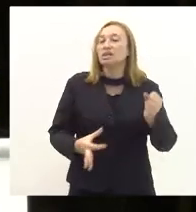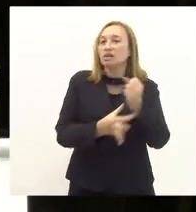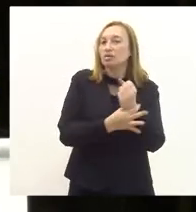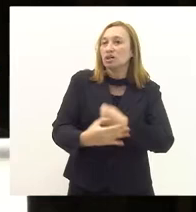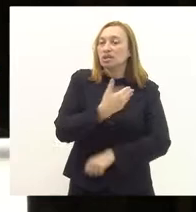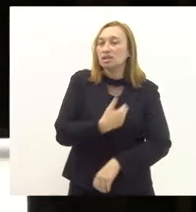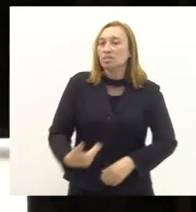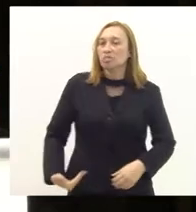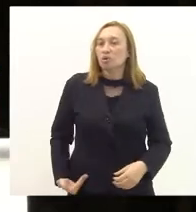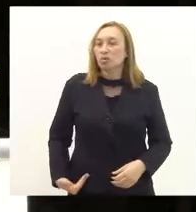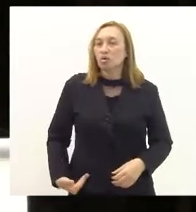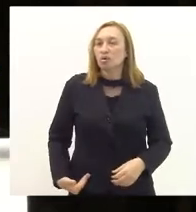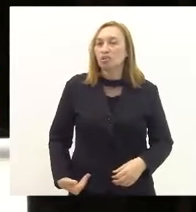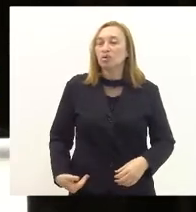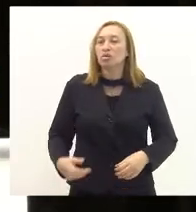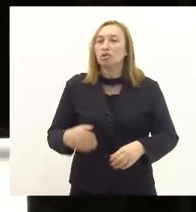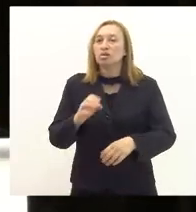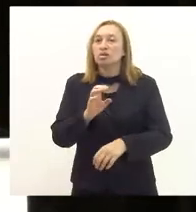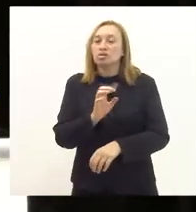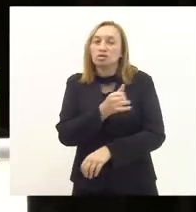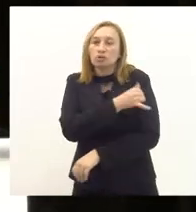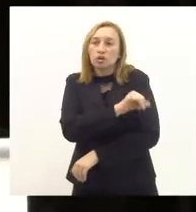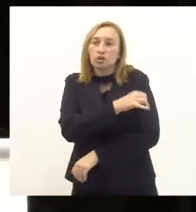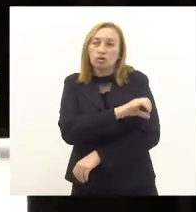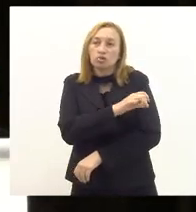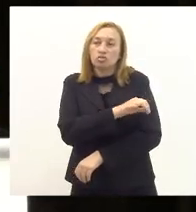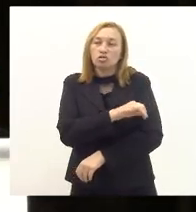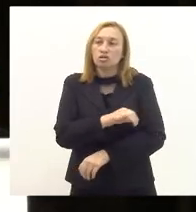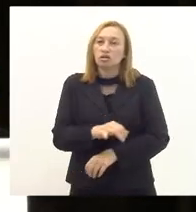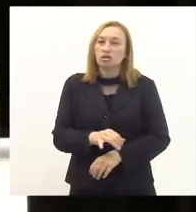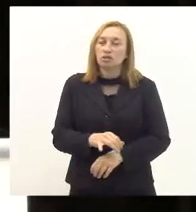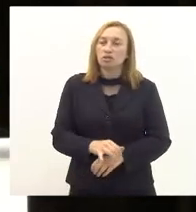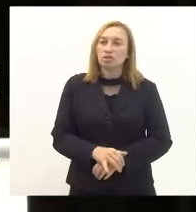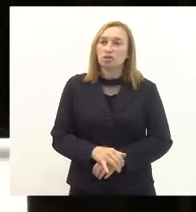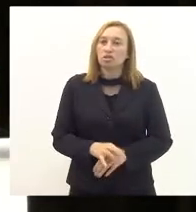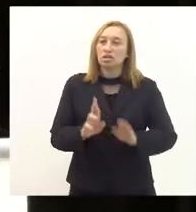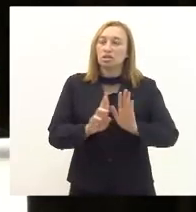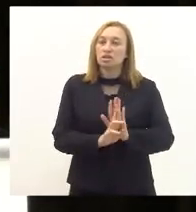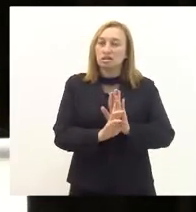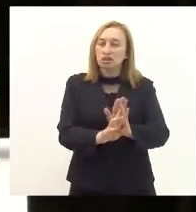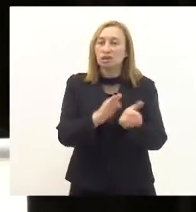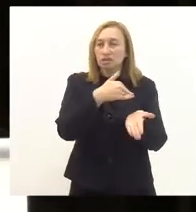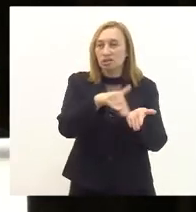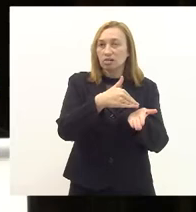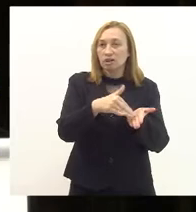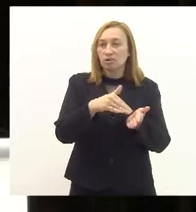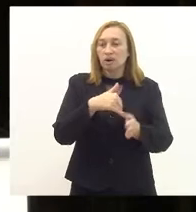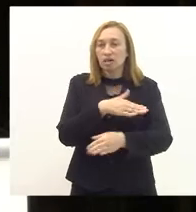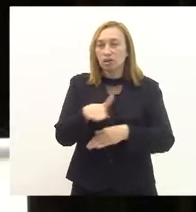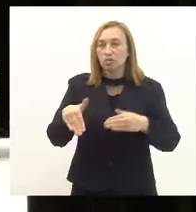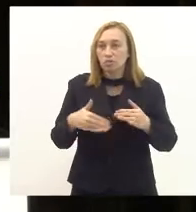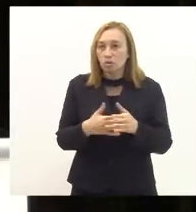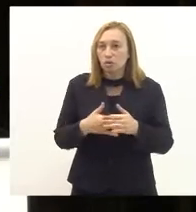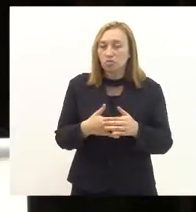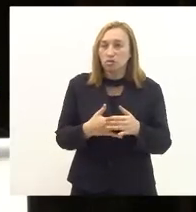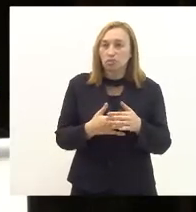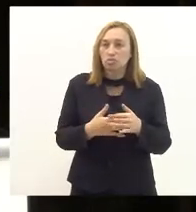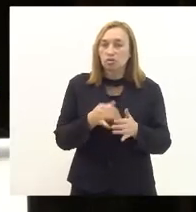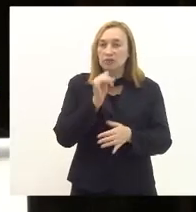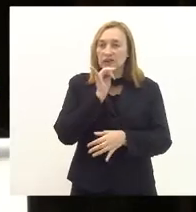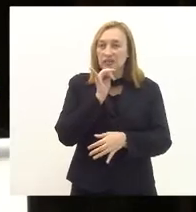pública do Rio de Janeiro foi a secretaria que deu exemplo para o país inteiro em matéria